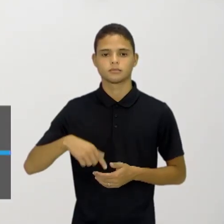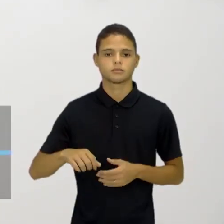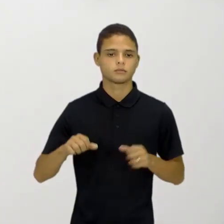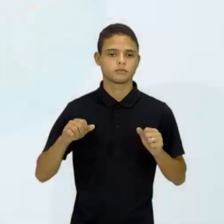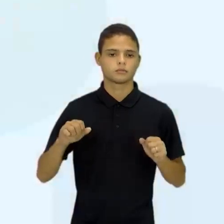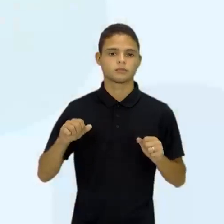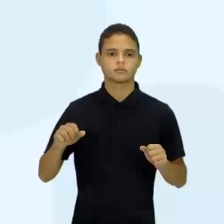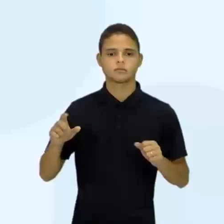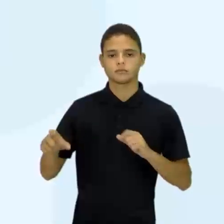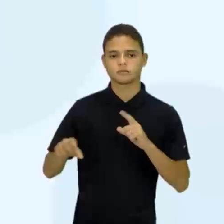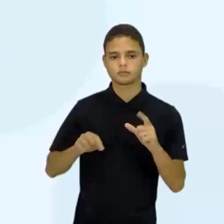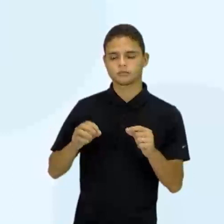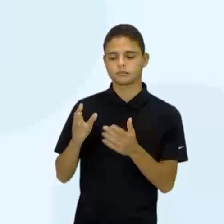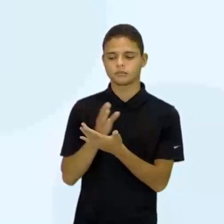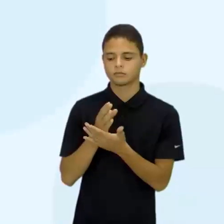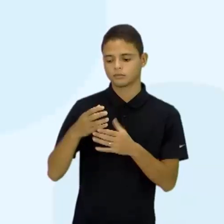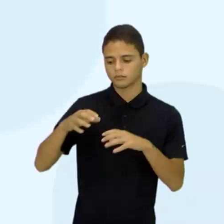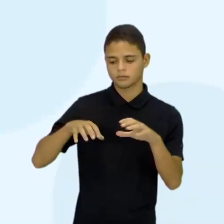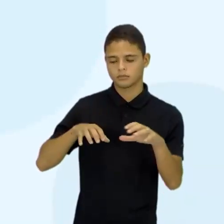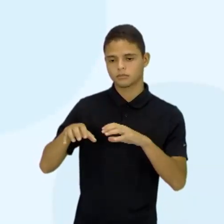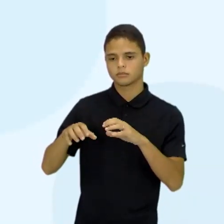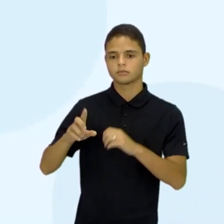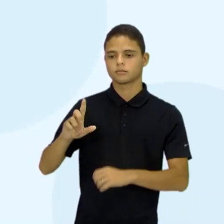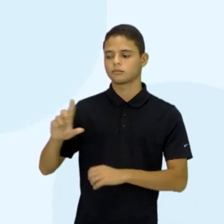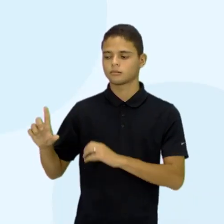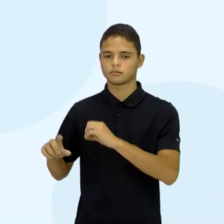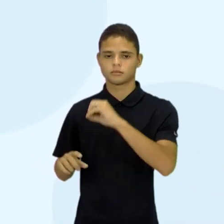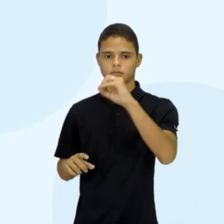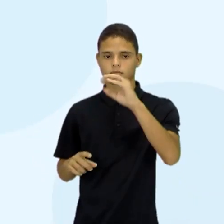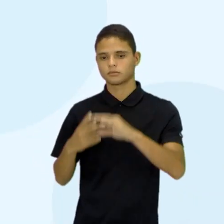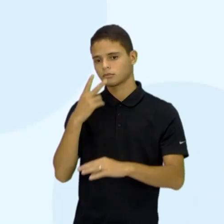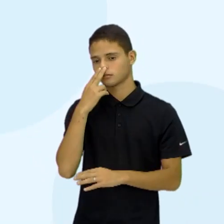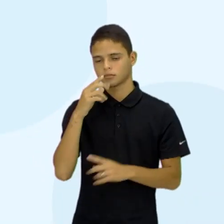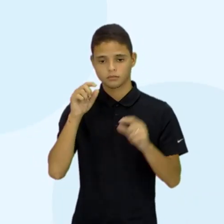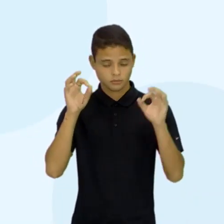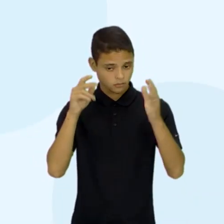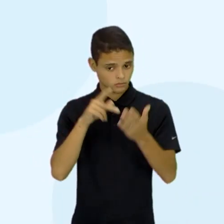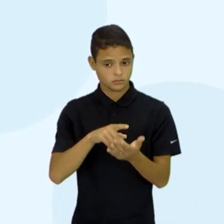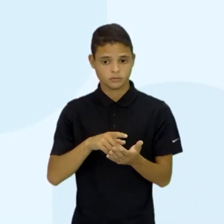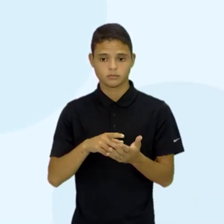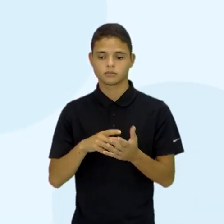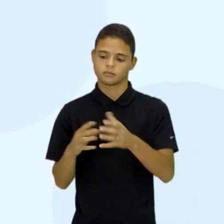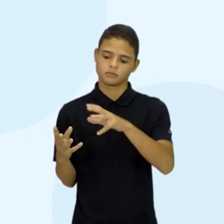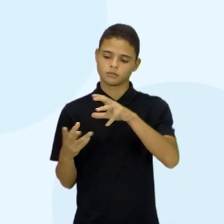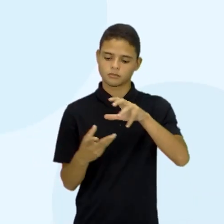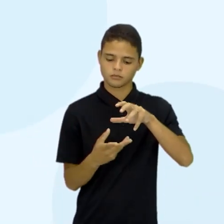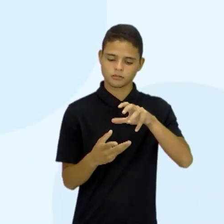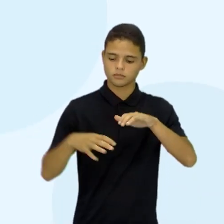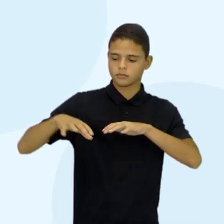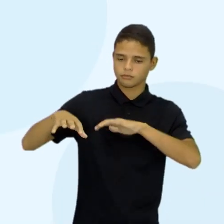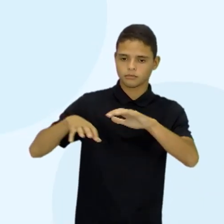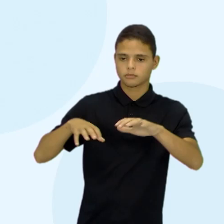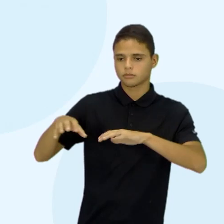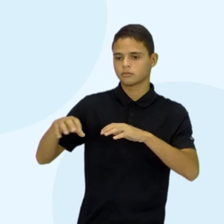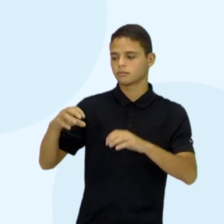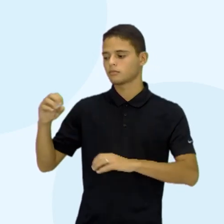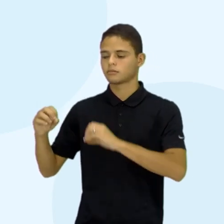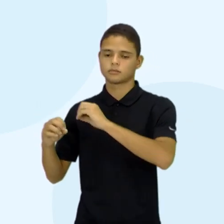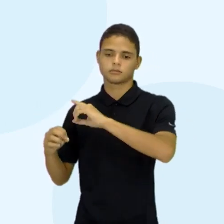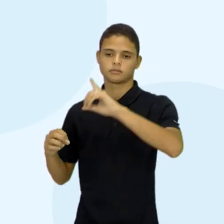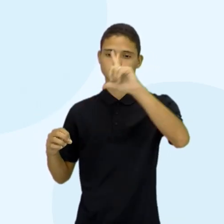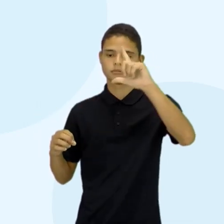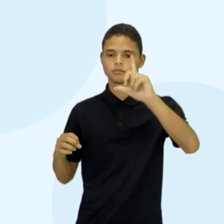definir que o movimento dos corpos celestes de Leste para oeste é aparente na verdade é o planeta até aqui está girando de Oeste para o leste a